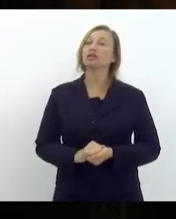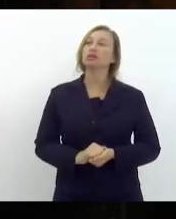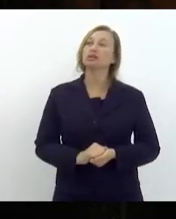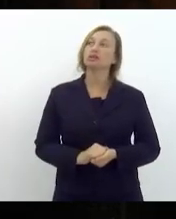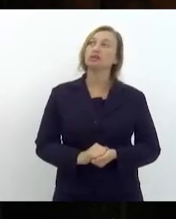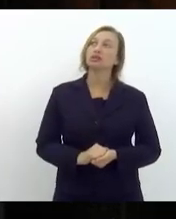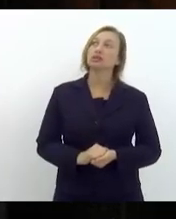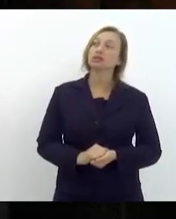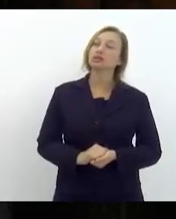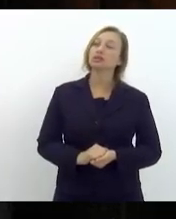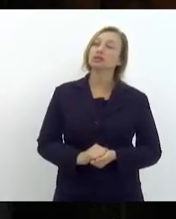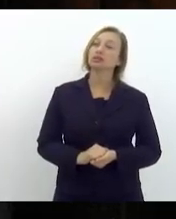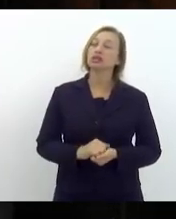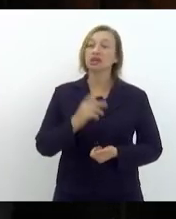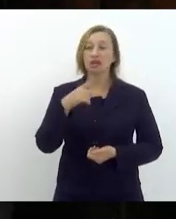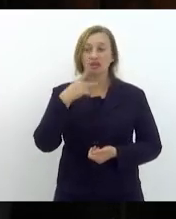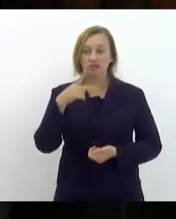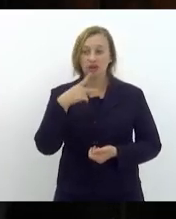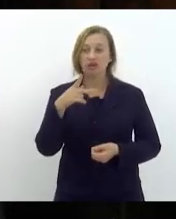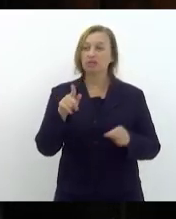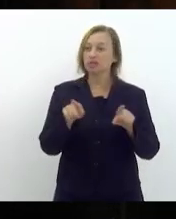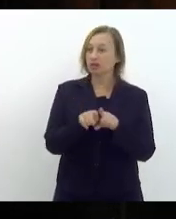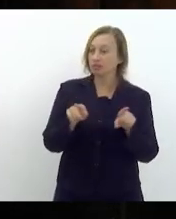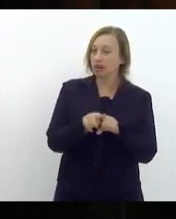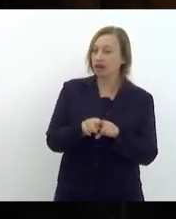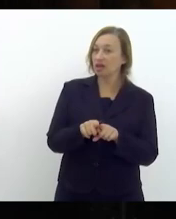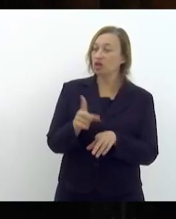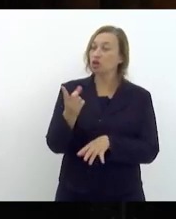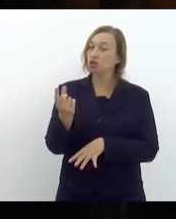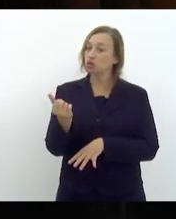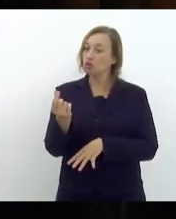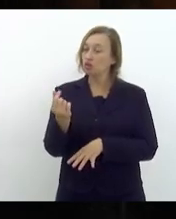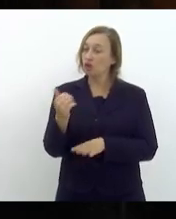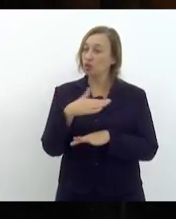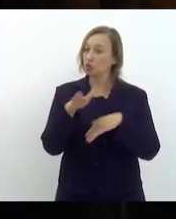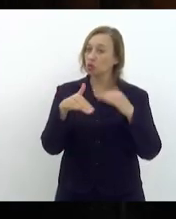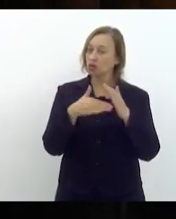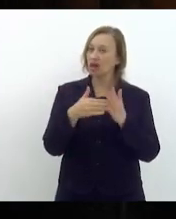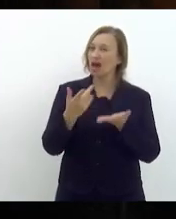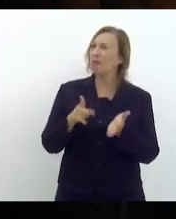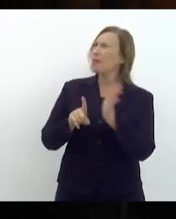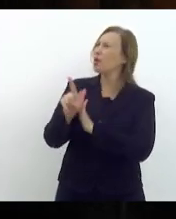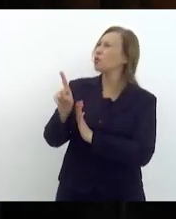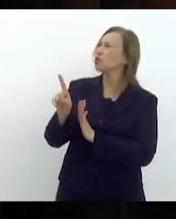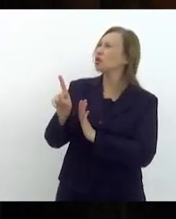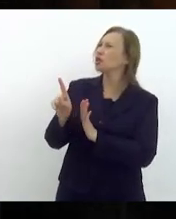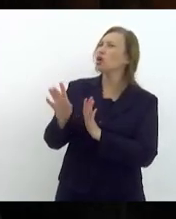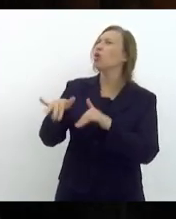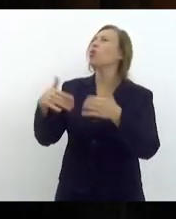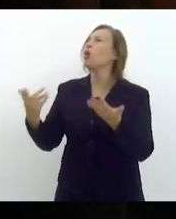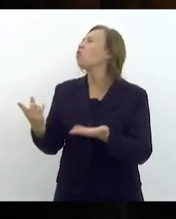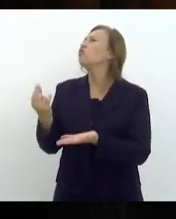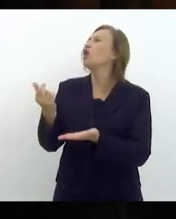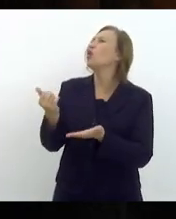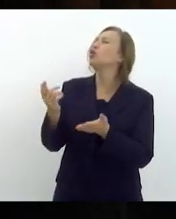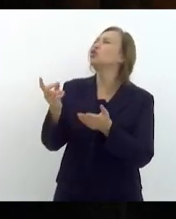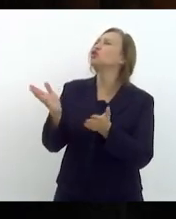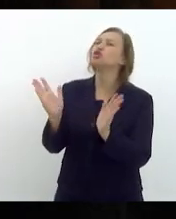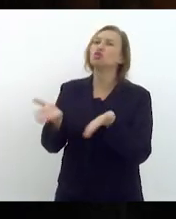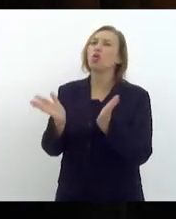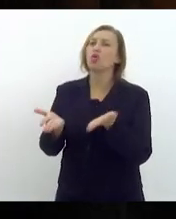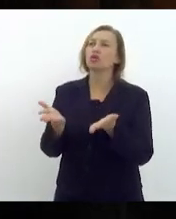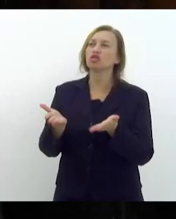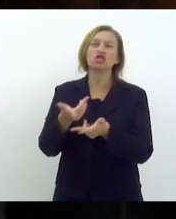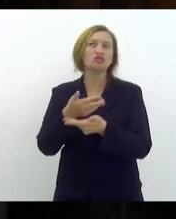faça um cortejo com a taxa SELIC ele me pergunta sempre com a taxa SELIC de hoje de muito que